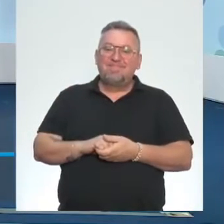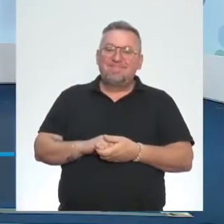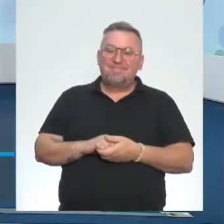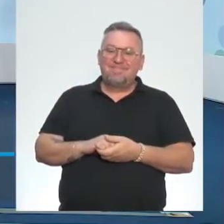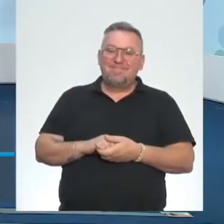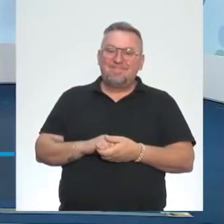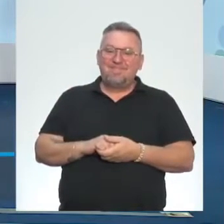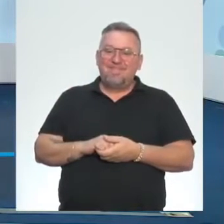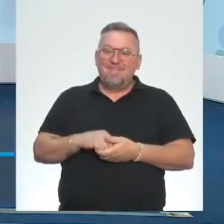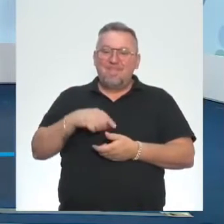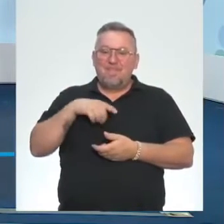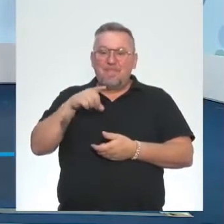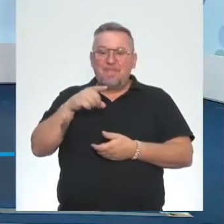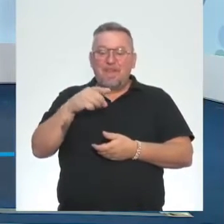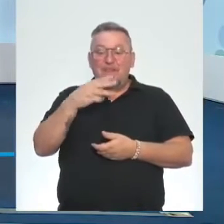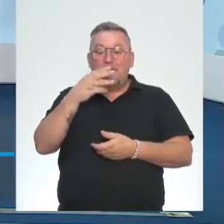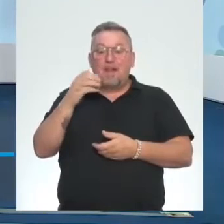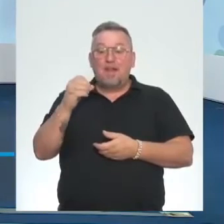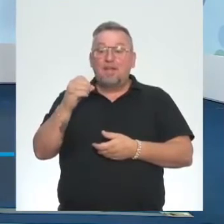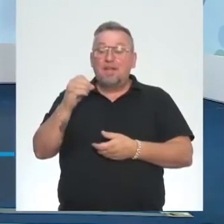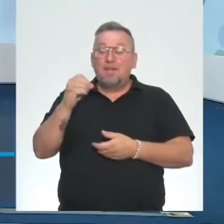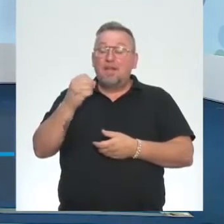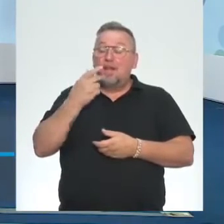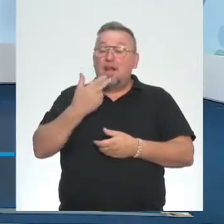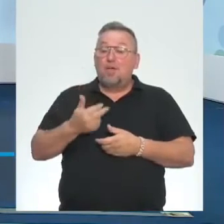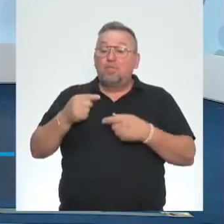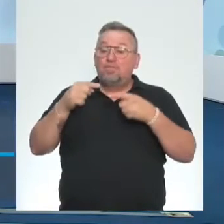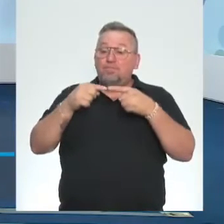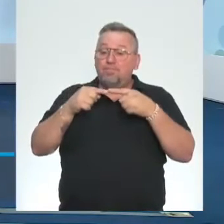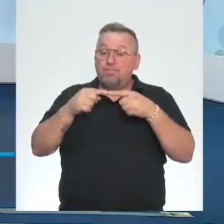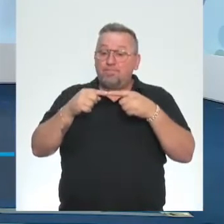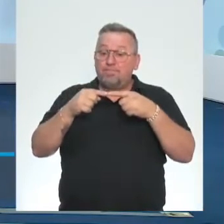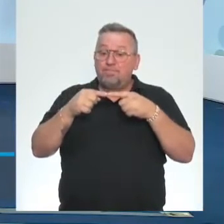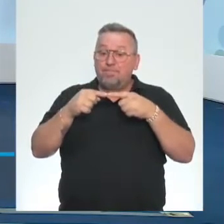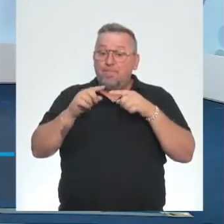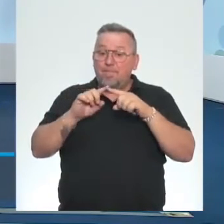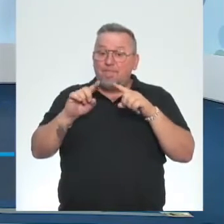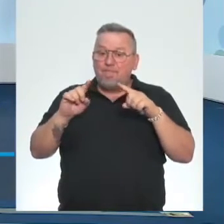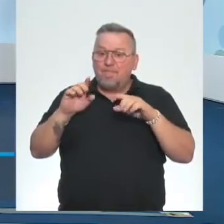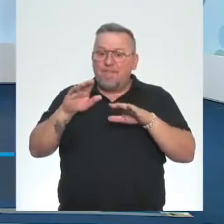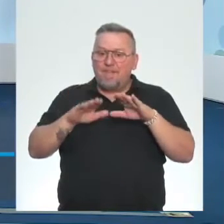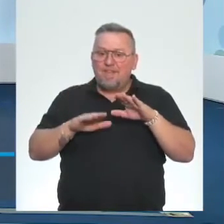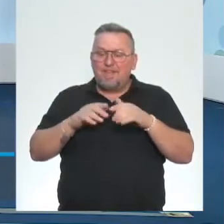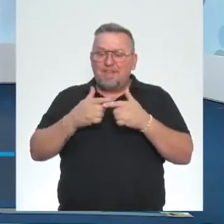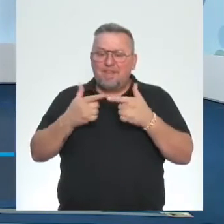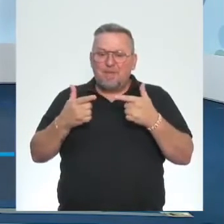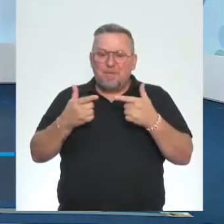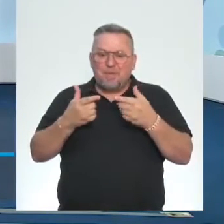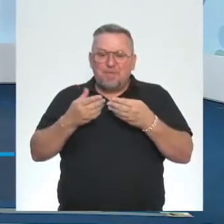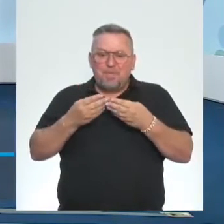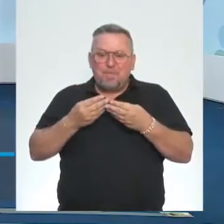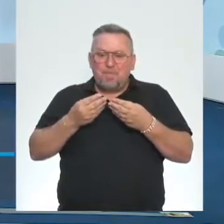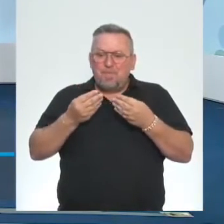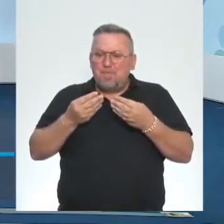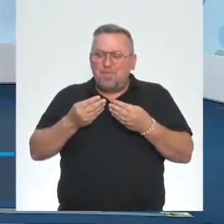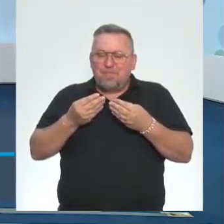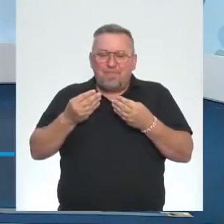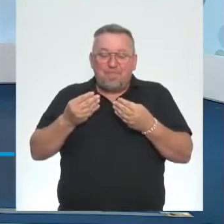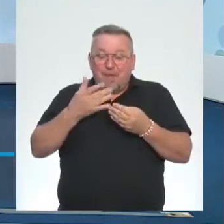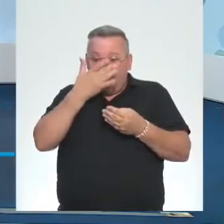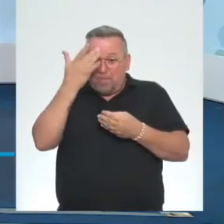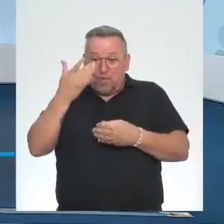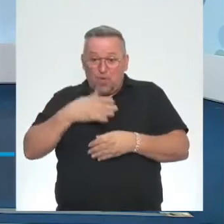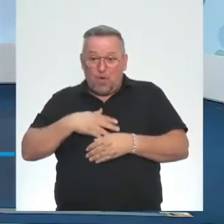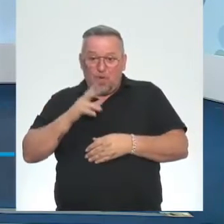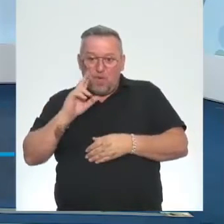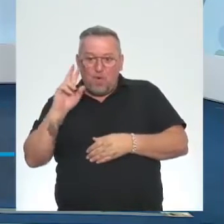poxa, você tem 30 combinações possíveis, né? Mas assim, fica uma coisa tão sem sabor, né? E assim, o ser humano é muito visual,